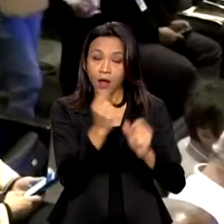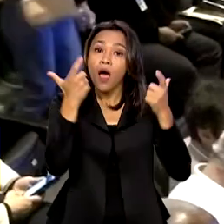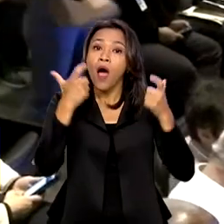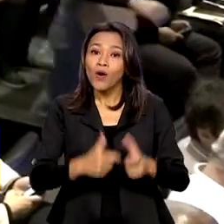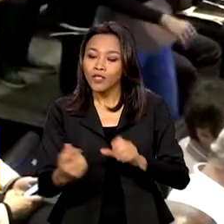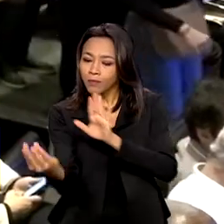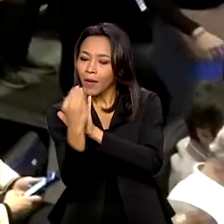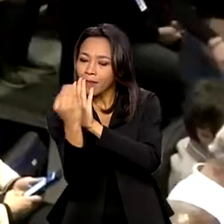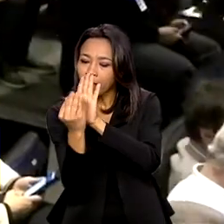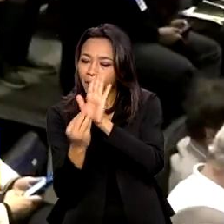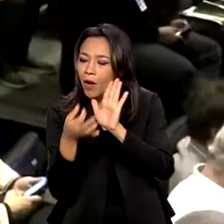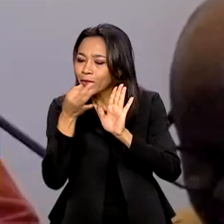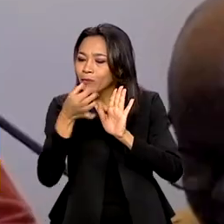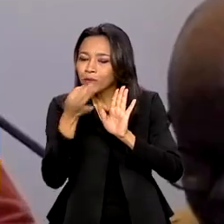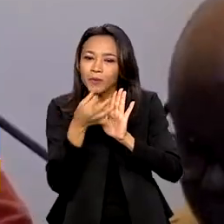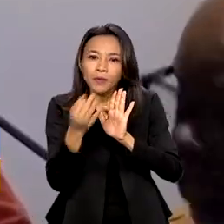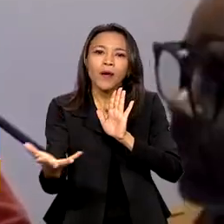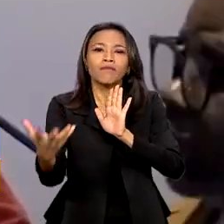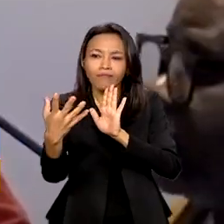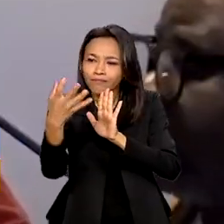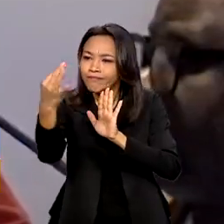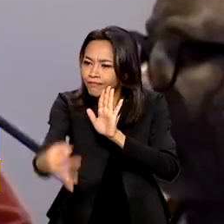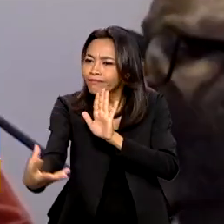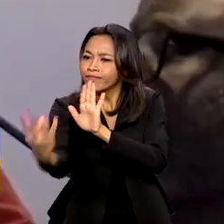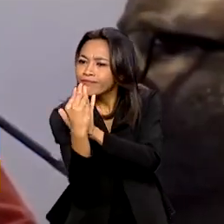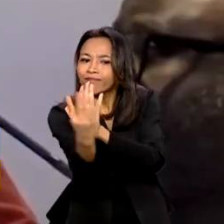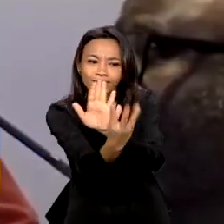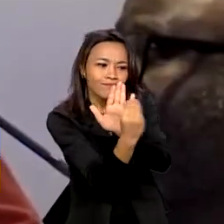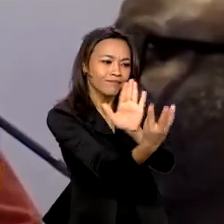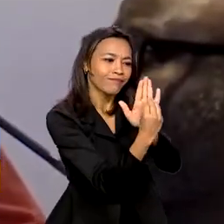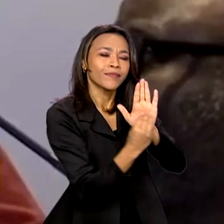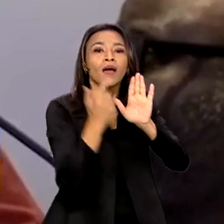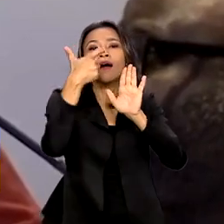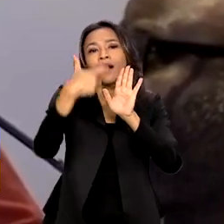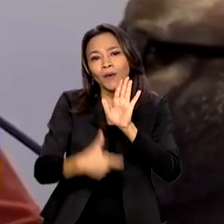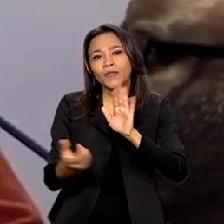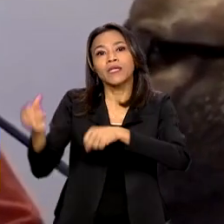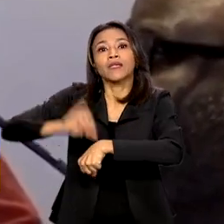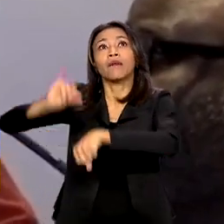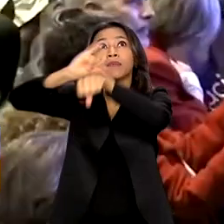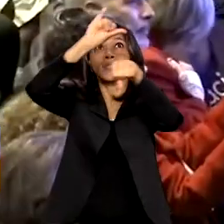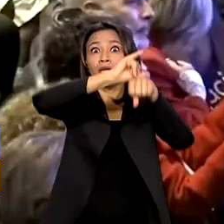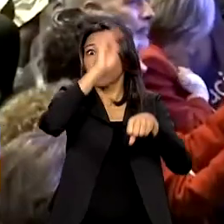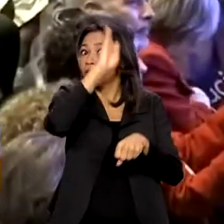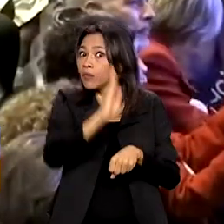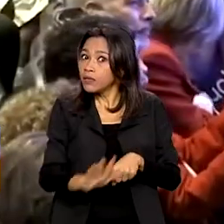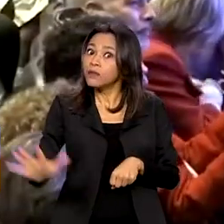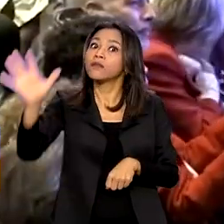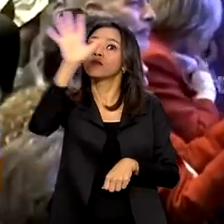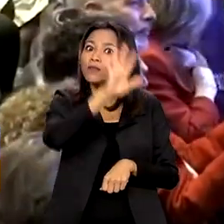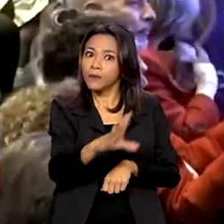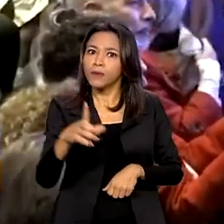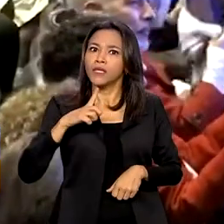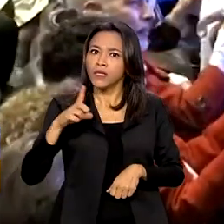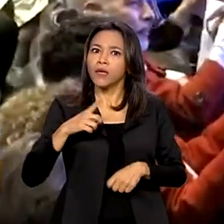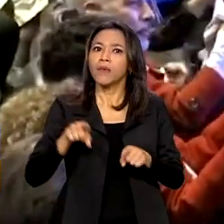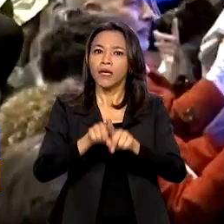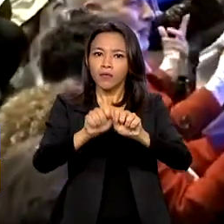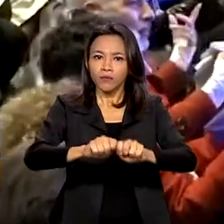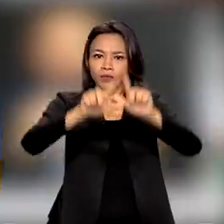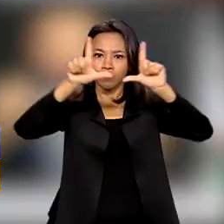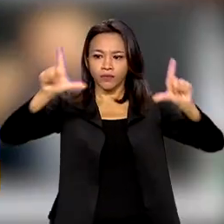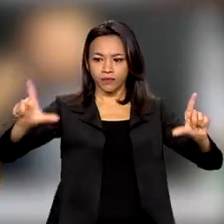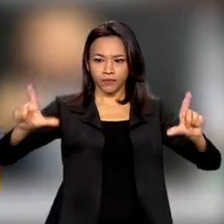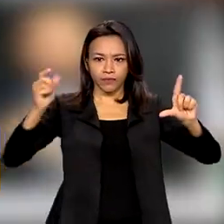elaborado de forma participativa, ouvindo cidadãos em plenárias realizadas nas capitais do país e por meio de uma plataforma na